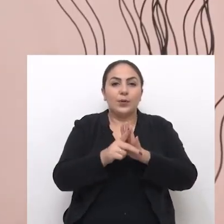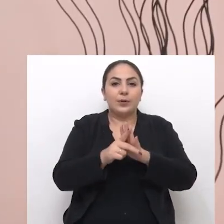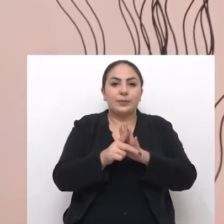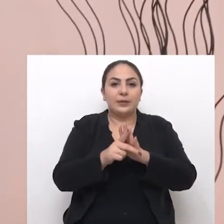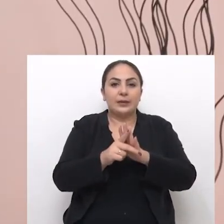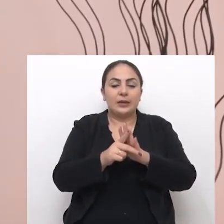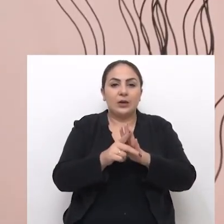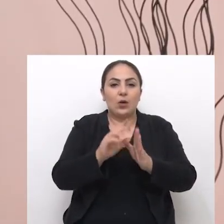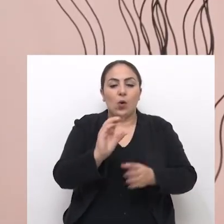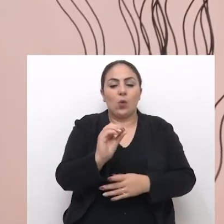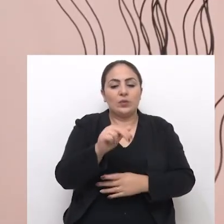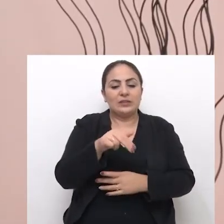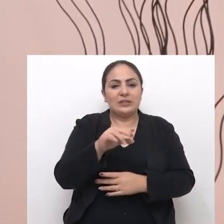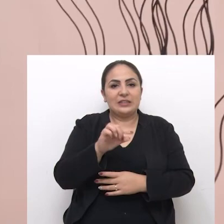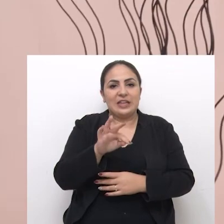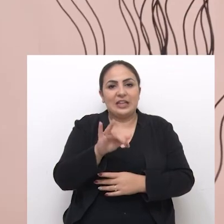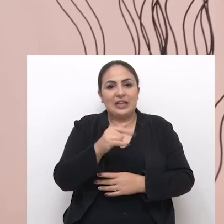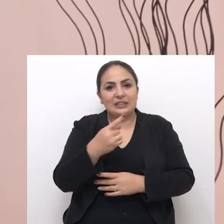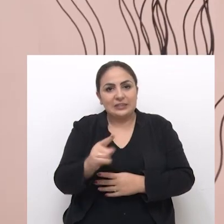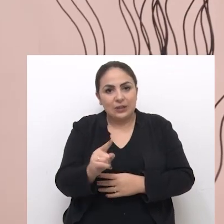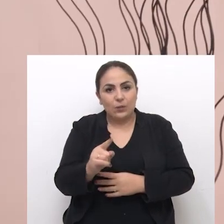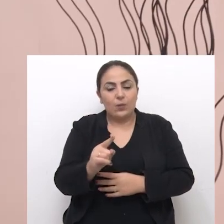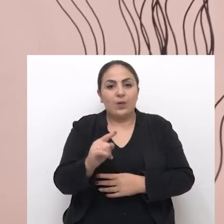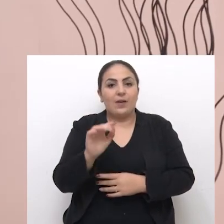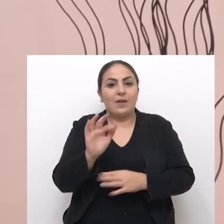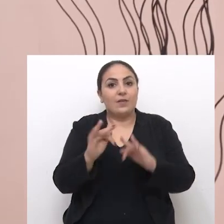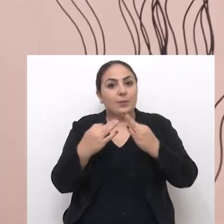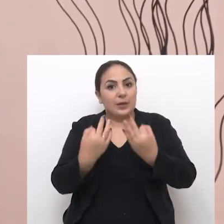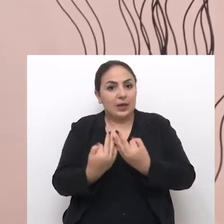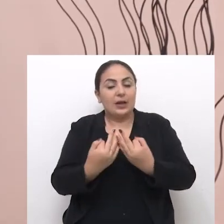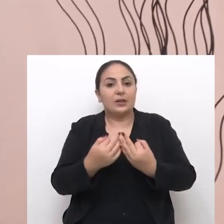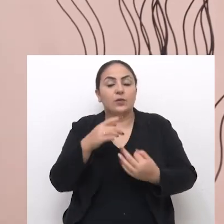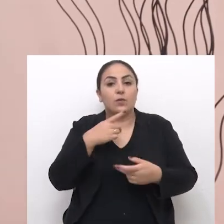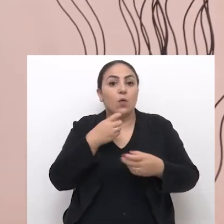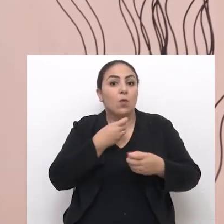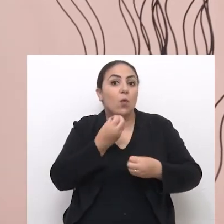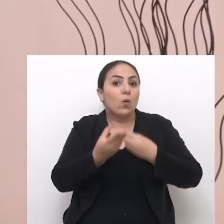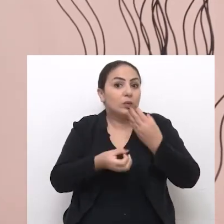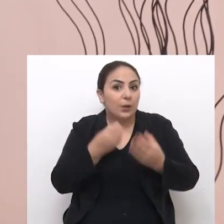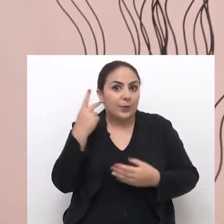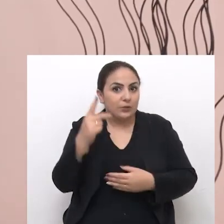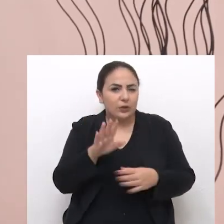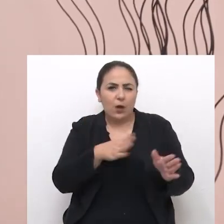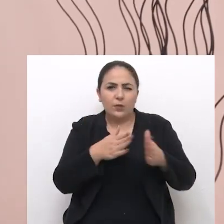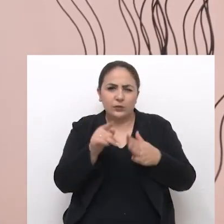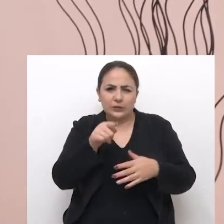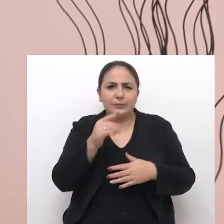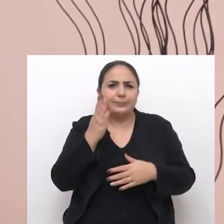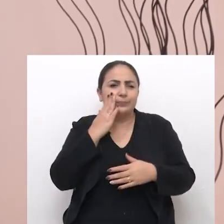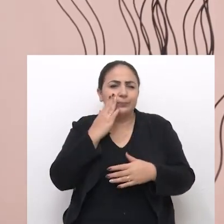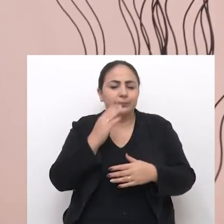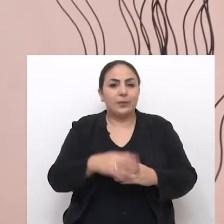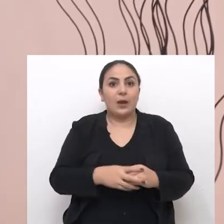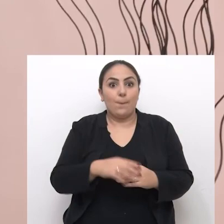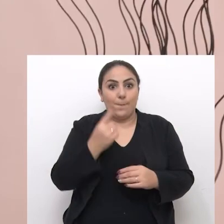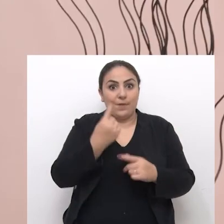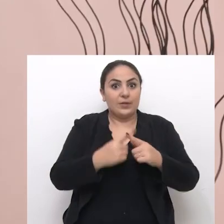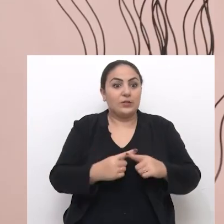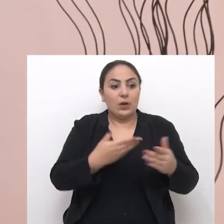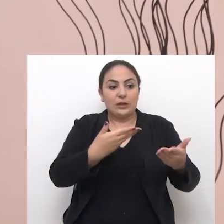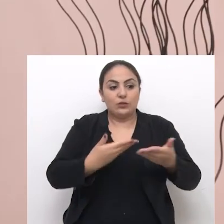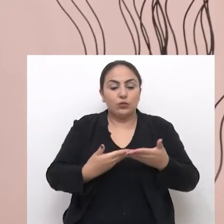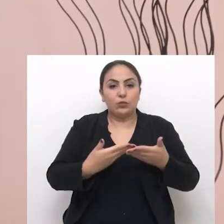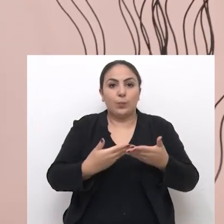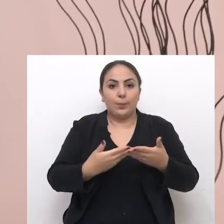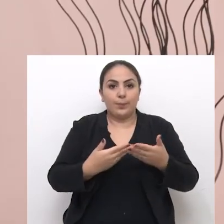constelações familiares criadas por Bert Hellinger ao direito. Eu vou contar uma história e talvez você se identifique. Uma vez eu atendi uma